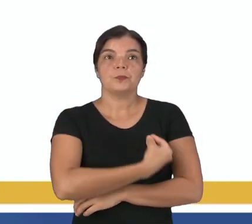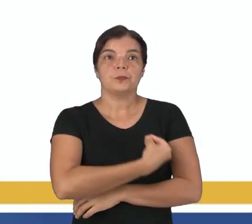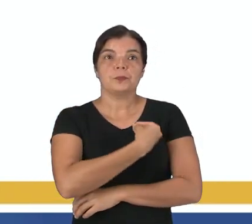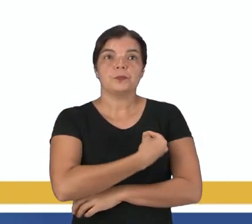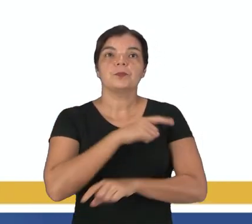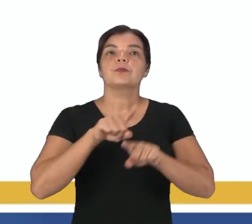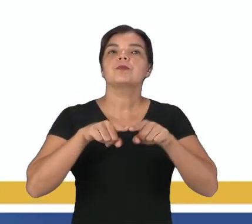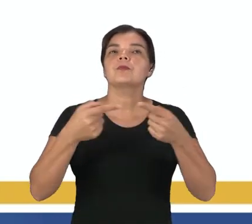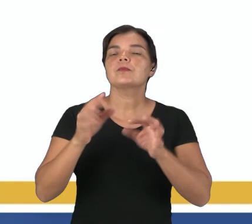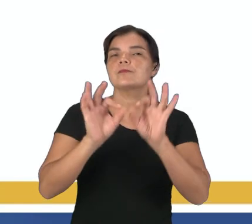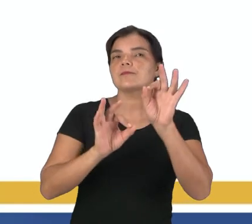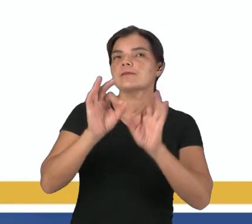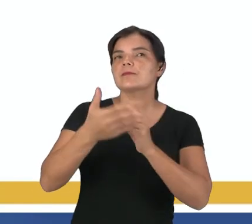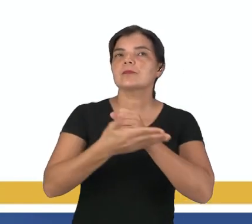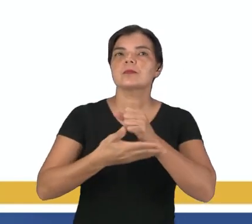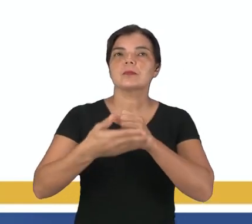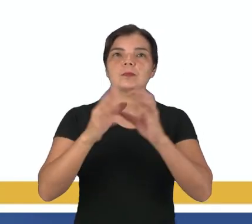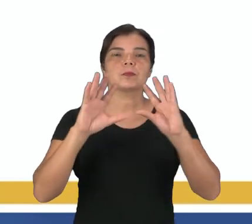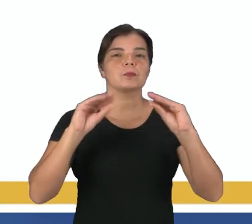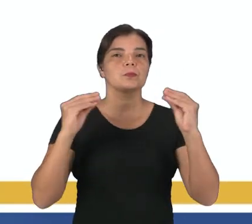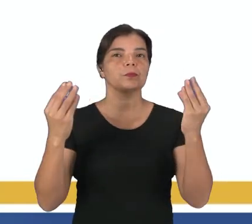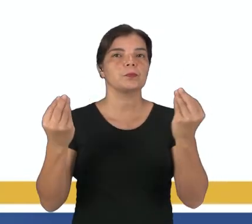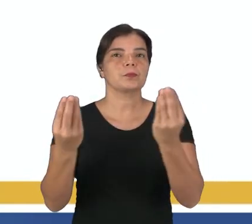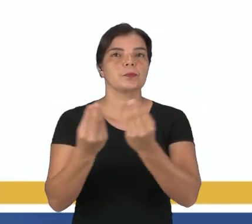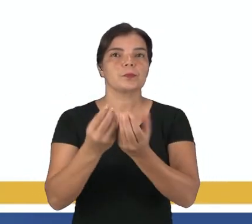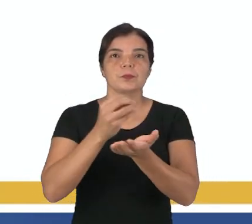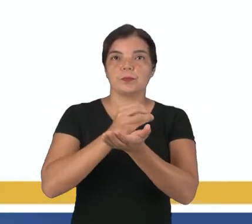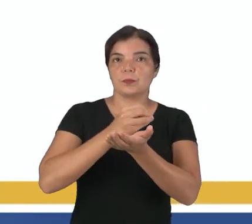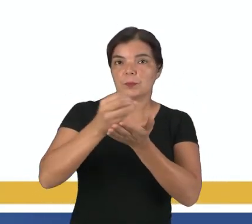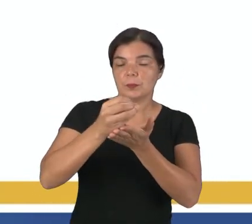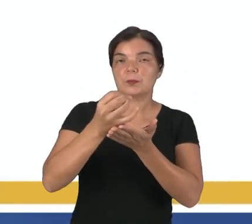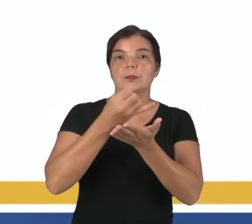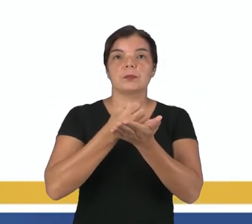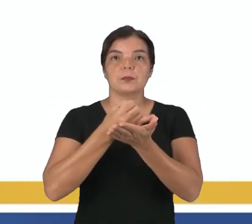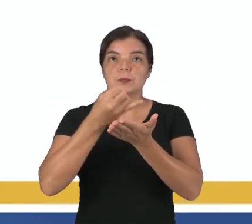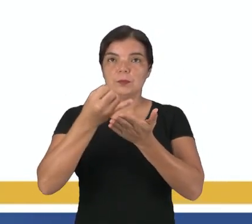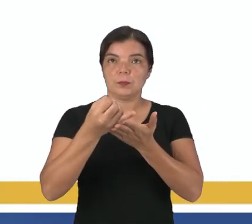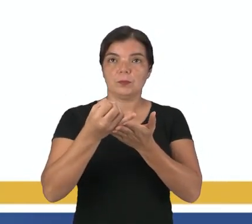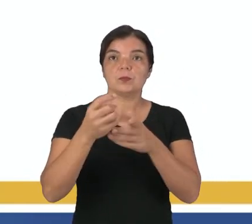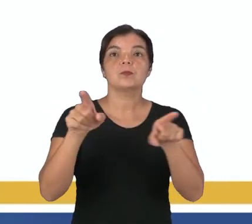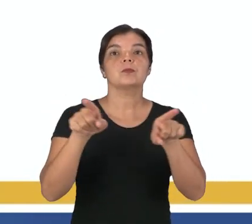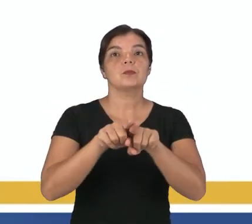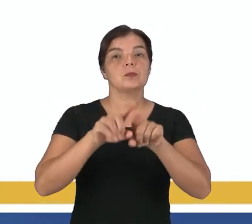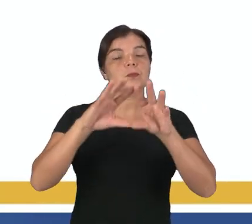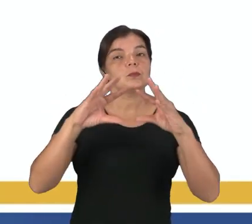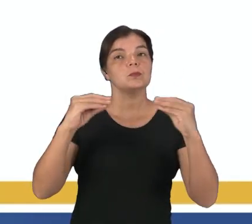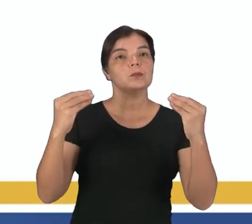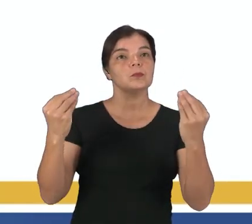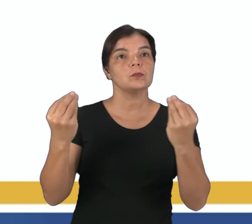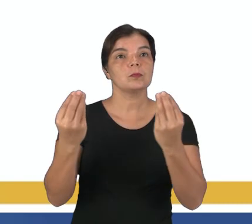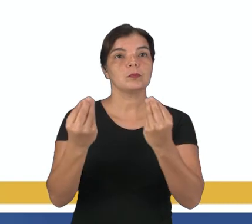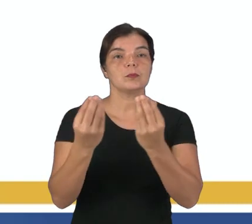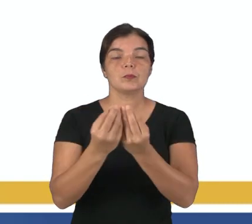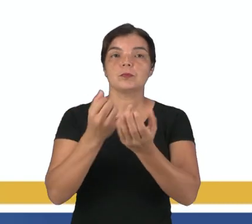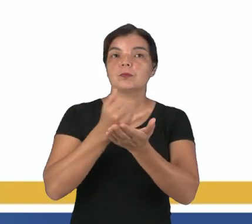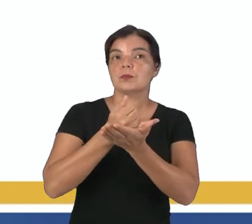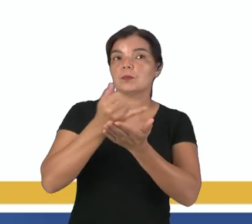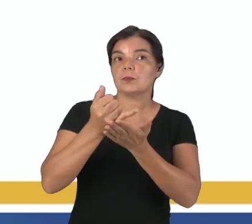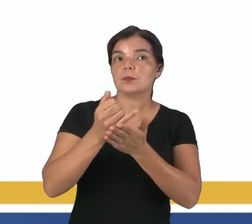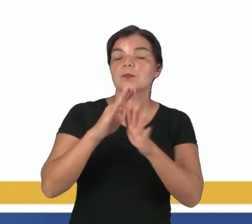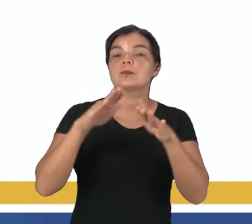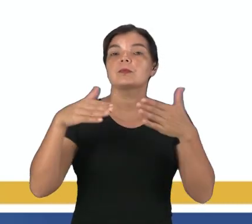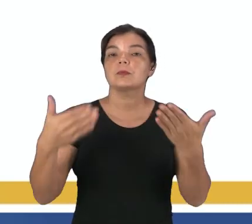dos organismos vivos elas são formadas basicamente por substâncias orgânicas e inorgânicas são